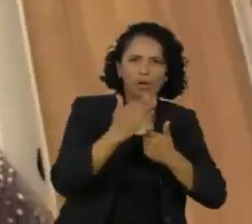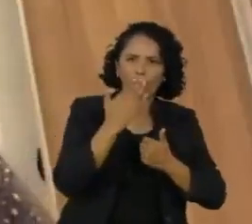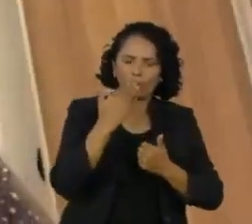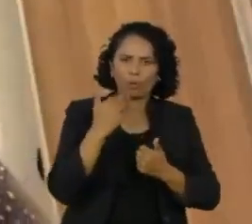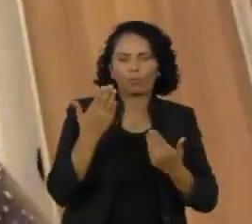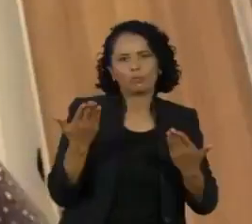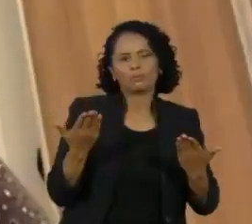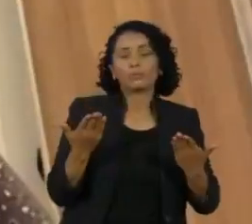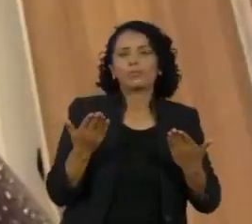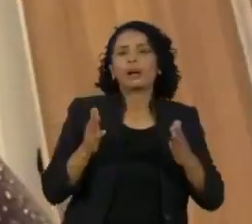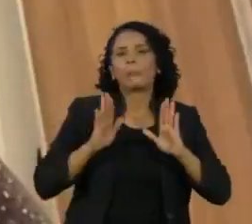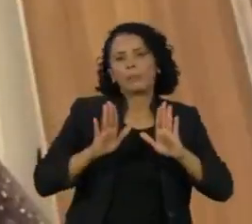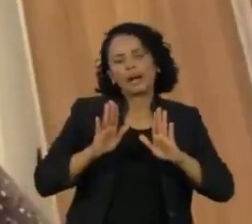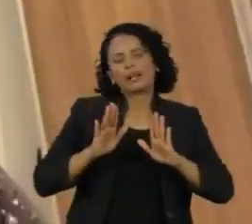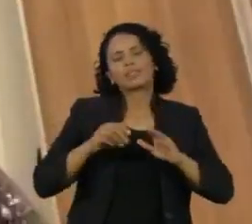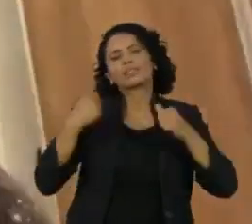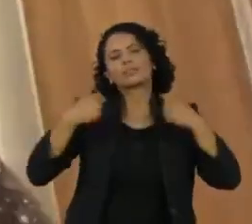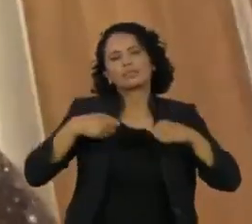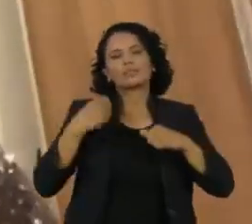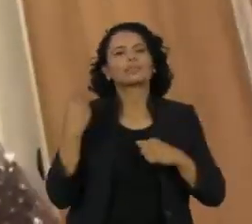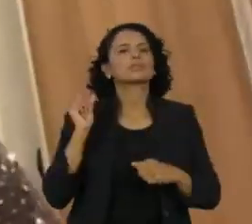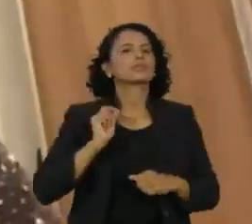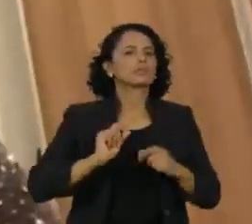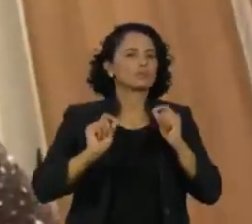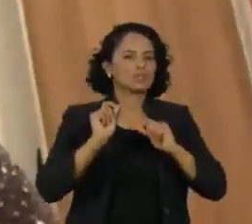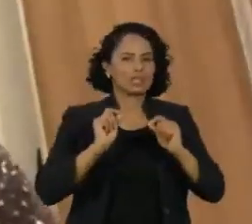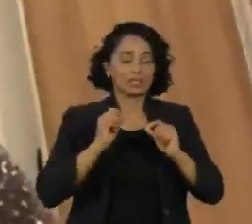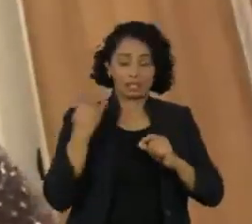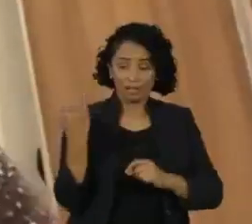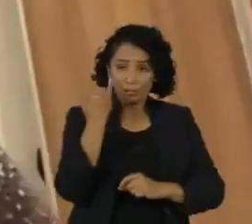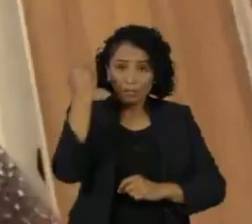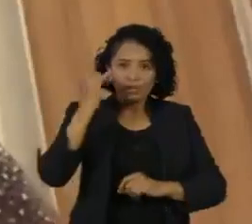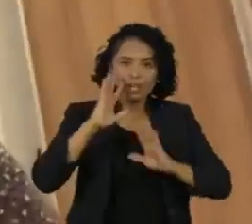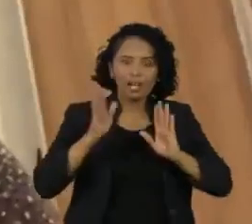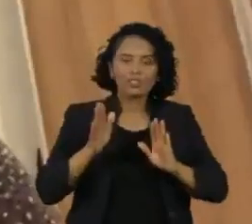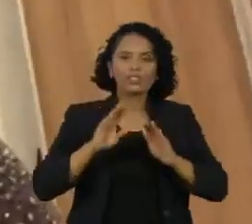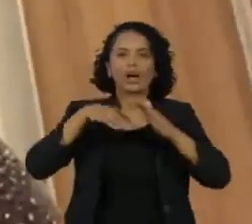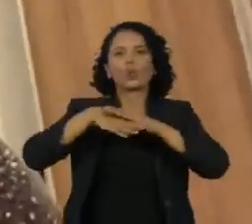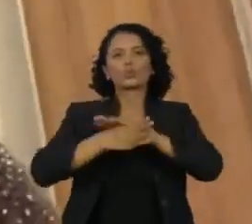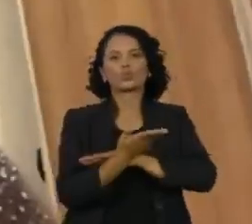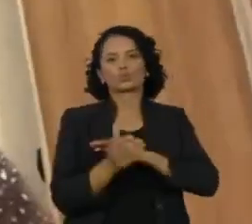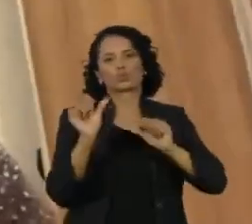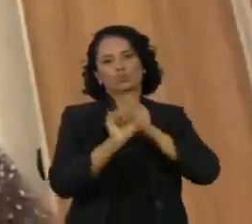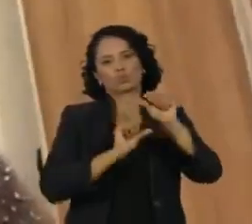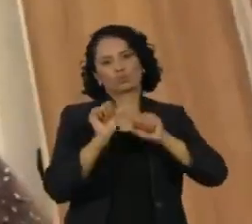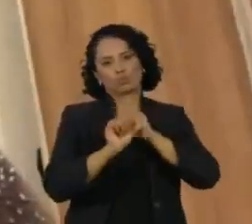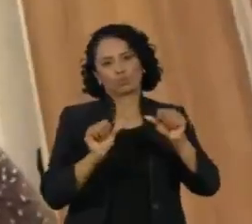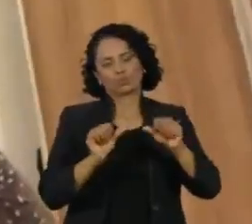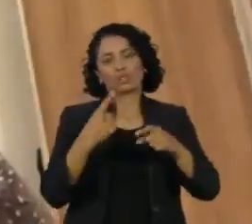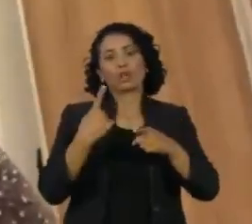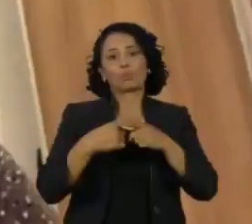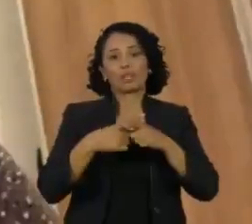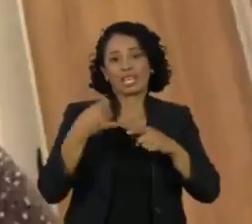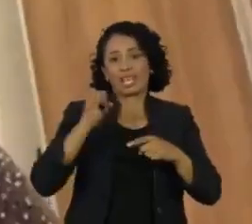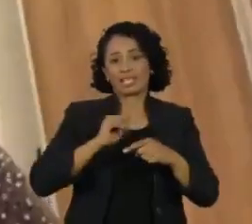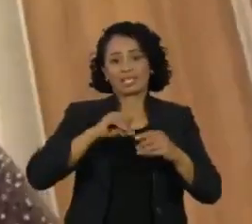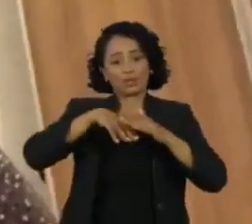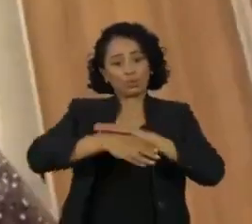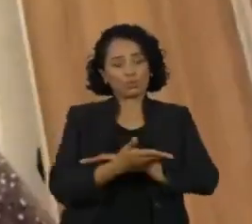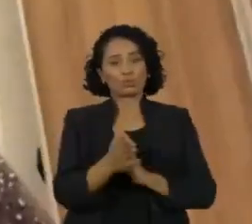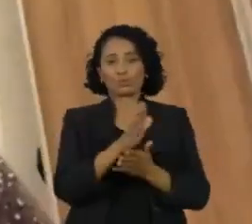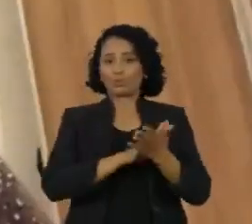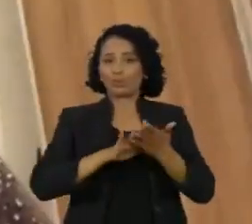mudança de hábito, né? A gente tem que entender que se não mudar os hábitos, o vício continua lá. Então, tem que tentar trocar